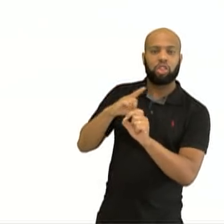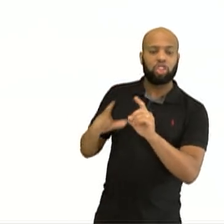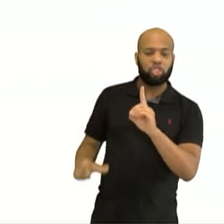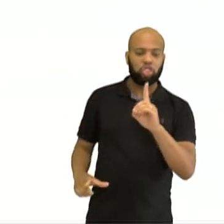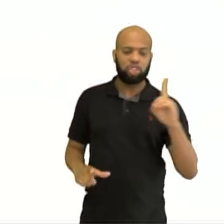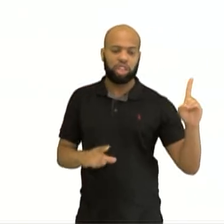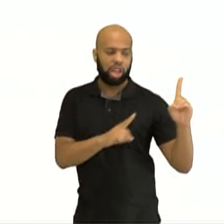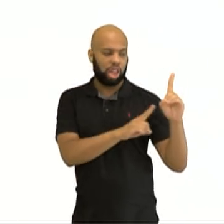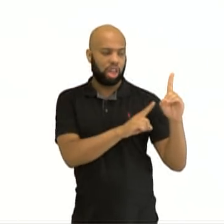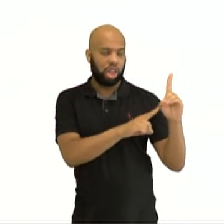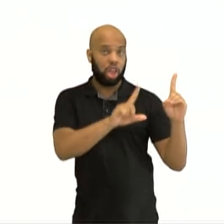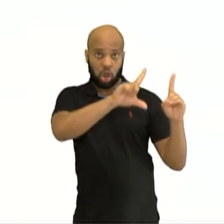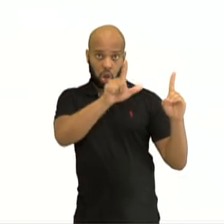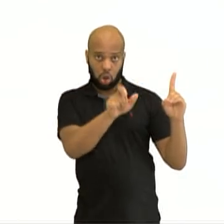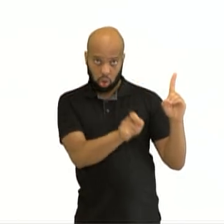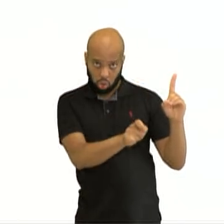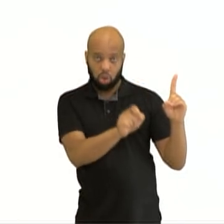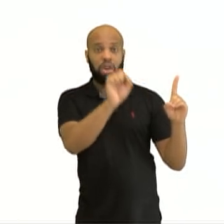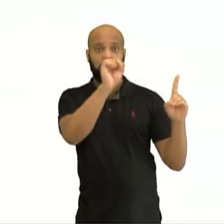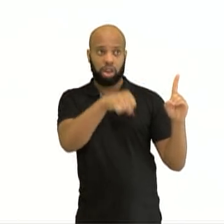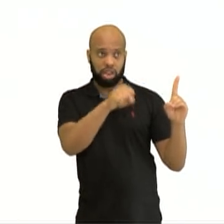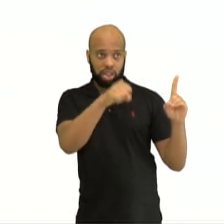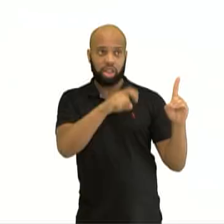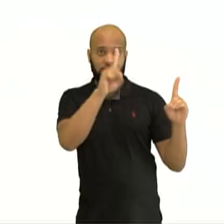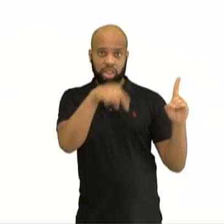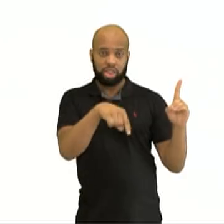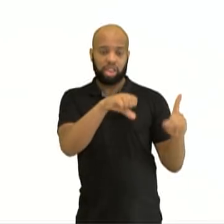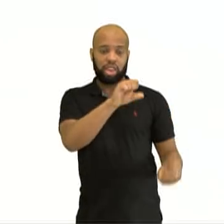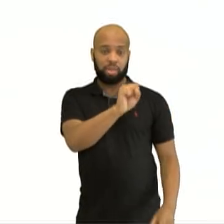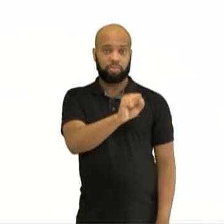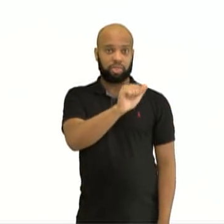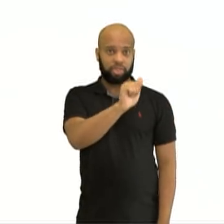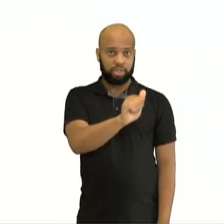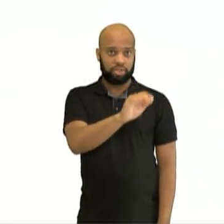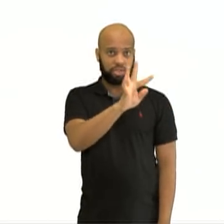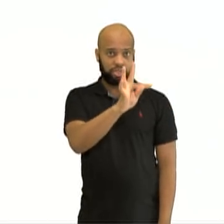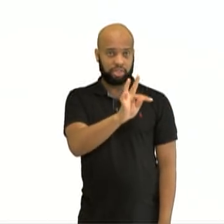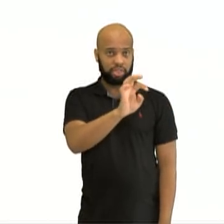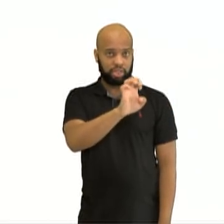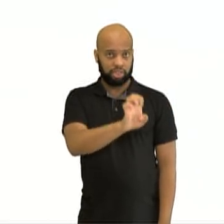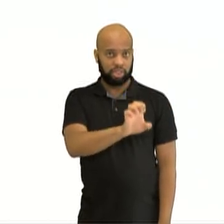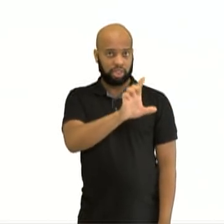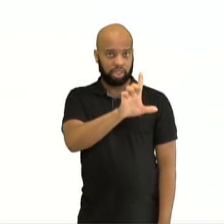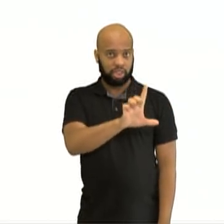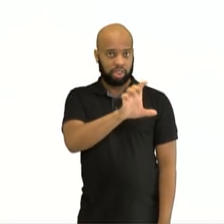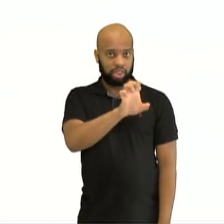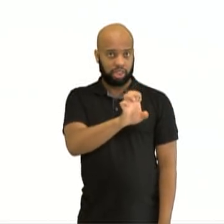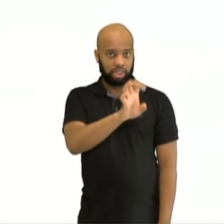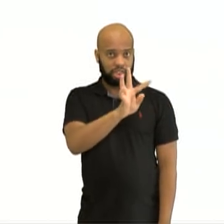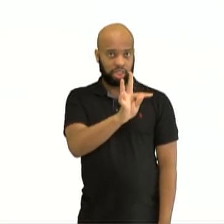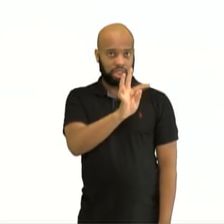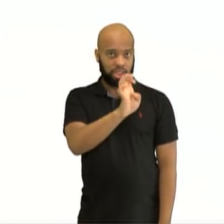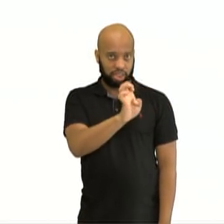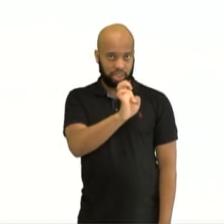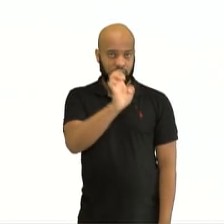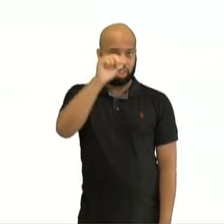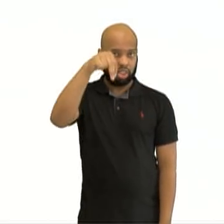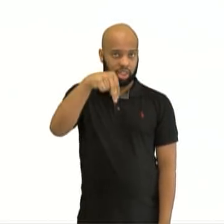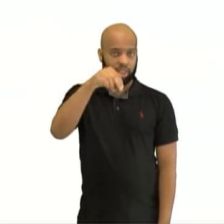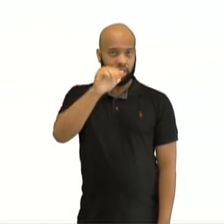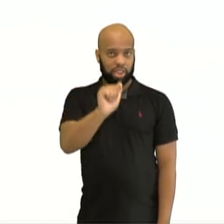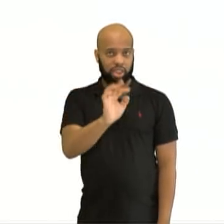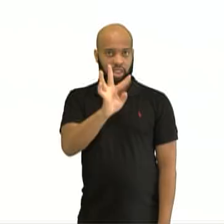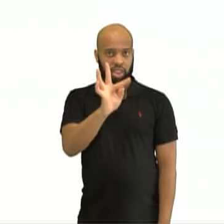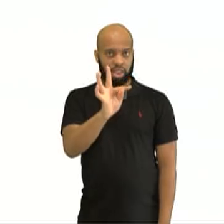Lua. É a Lua, né? O nosso satélite natural do nosso planeta. Falando em nosso planeta,